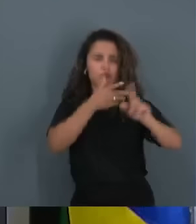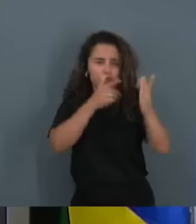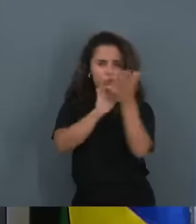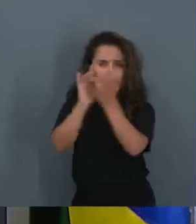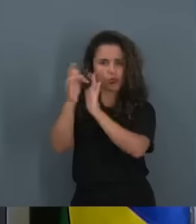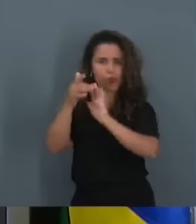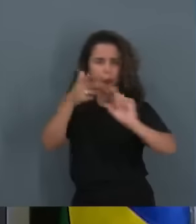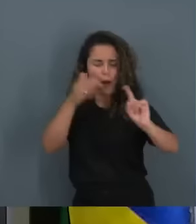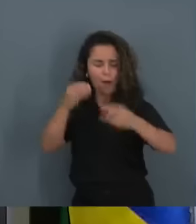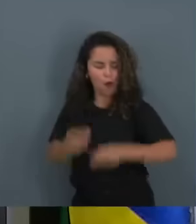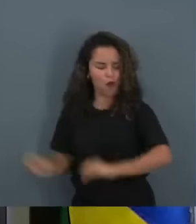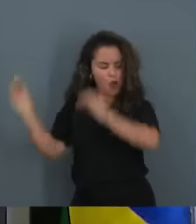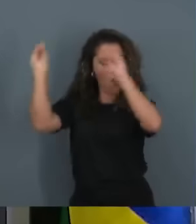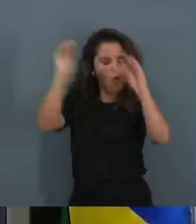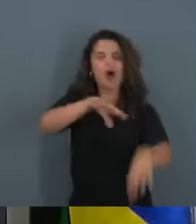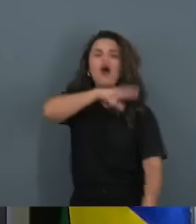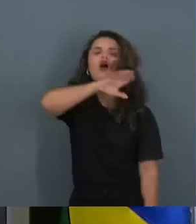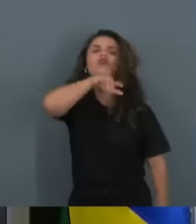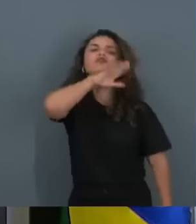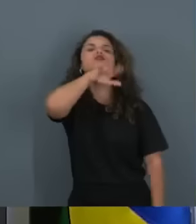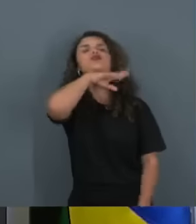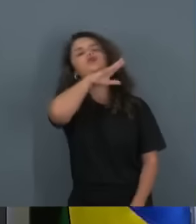nas arenas para os leões.